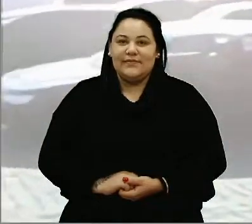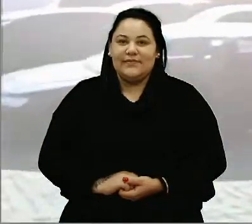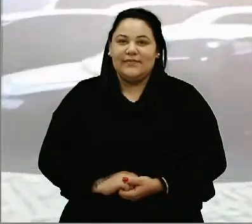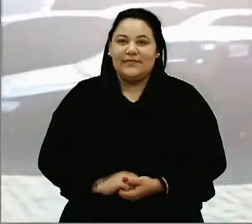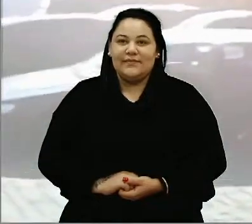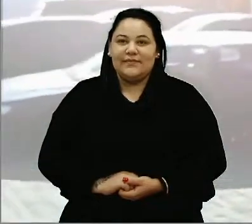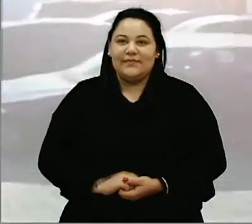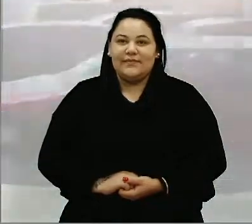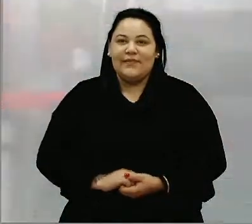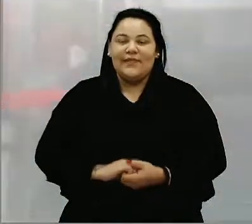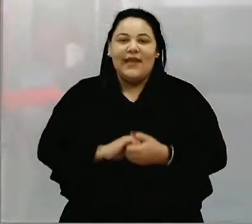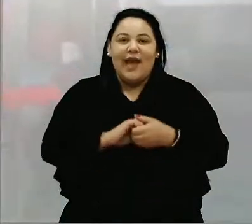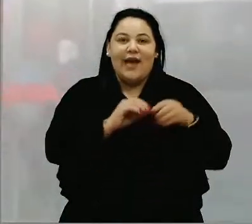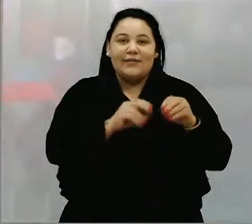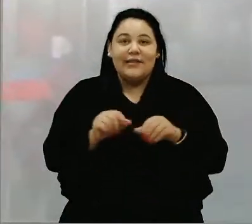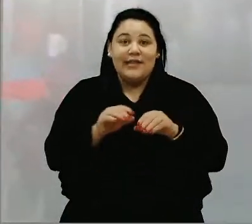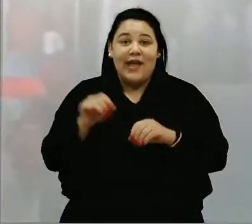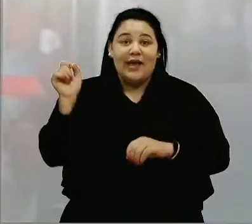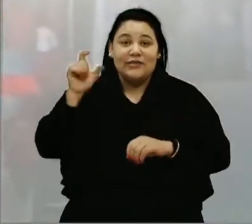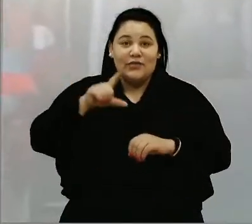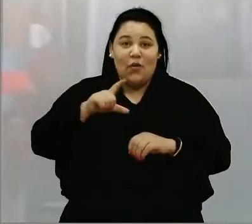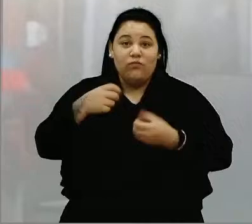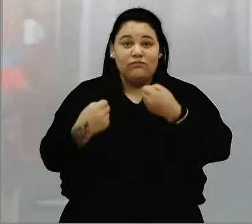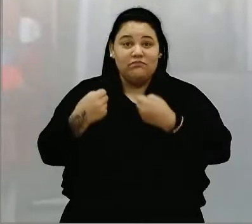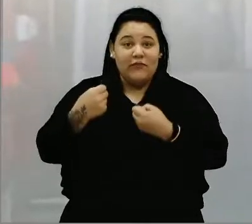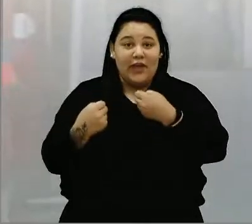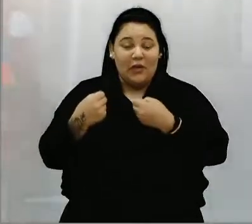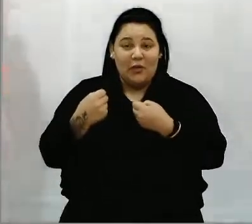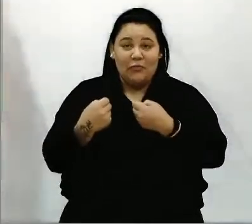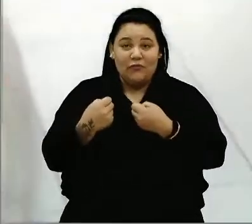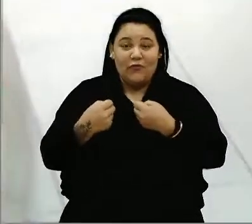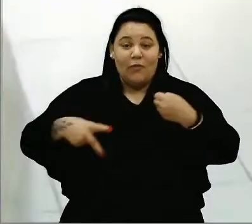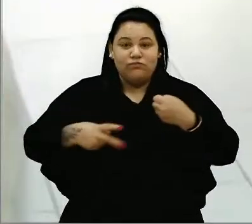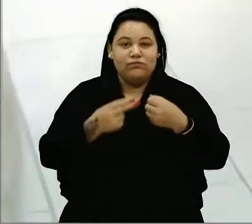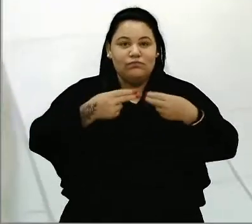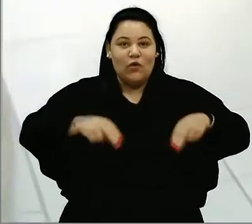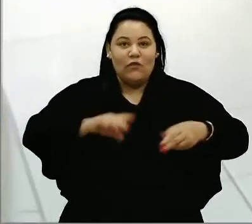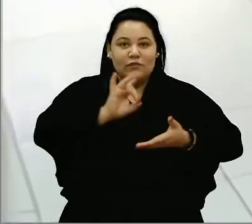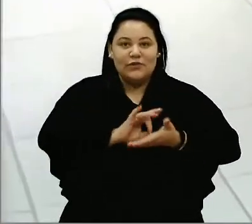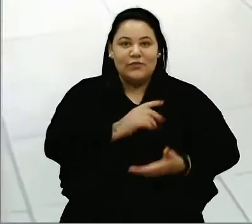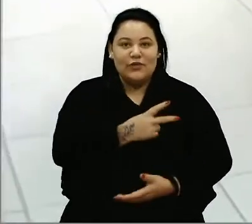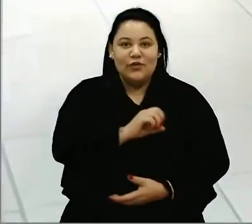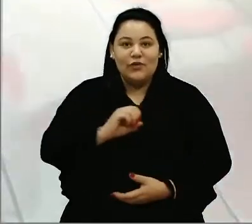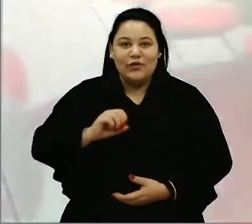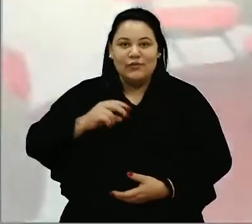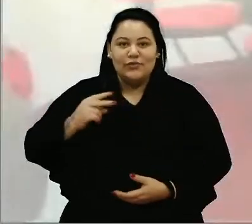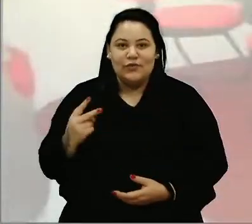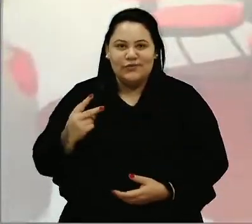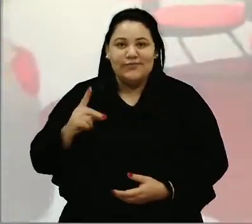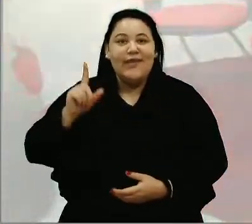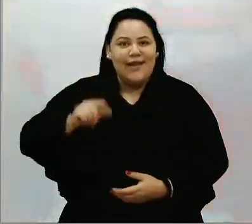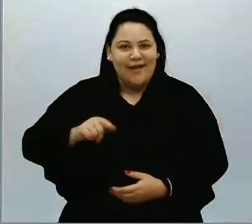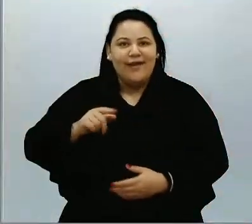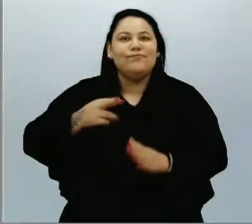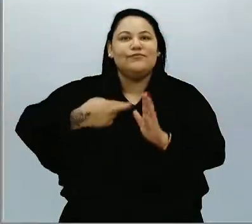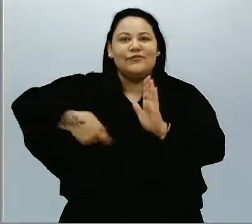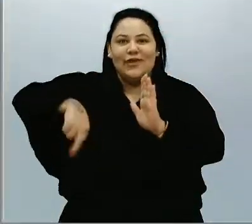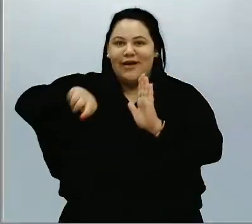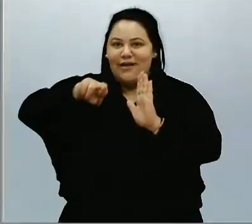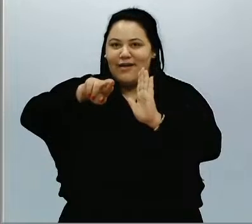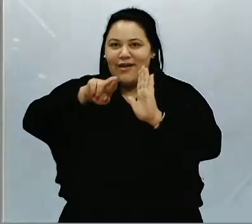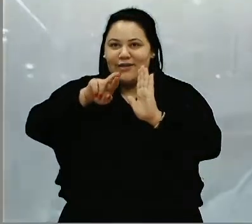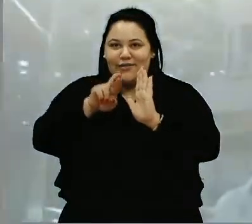A TerraSol Veículos Limitada foi inaugurada em 2002. Nasceu como resultado da expansão das atividades da